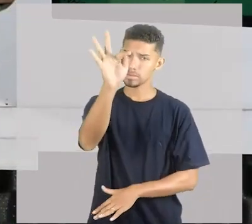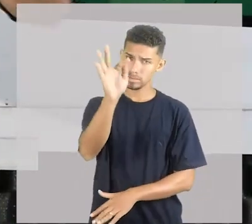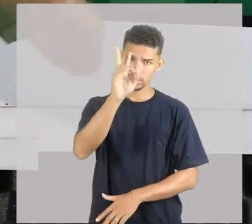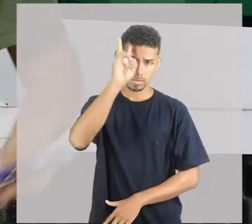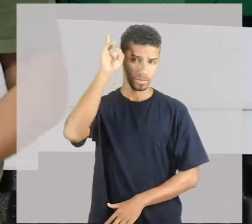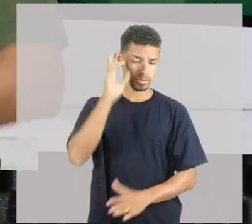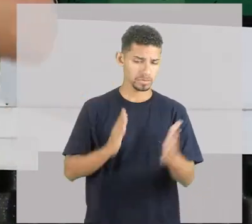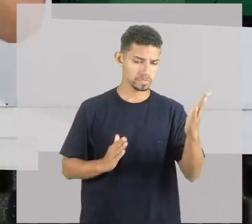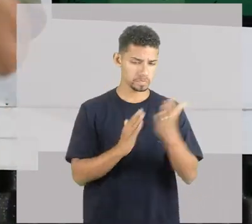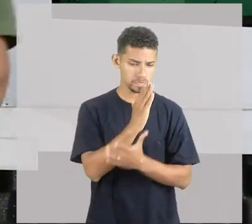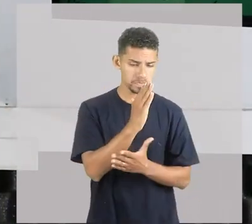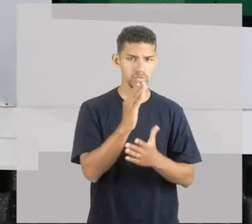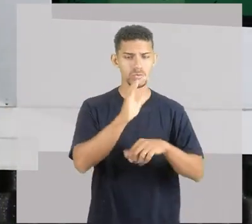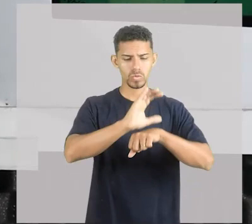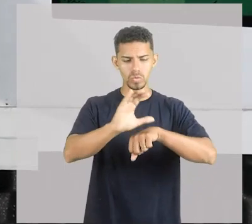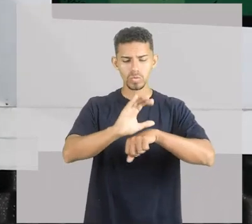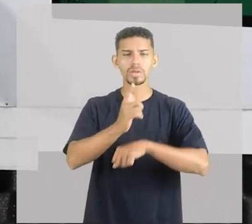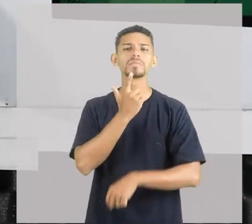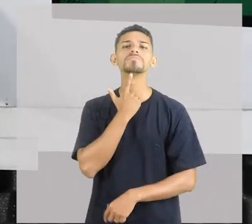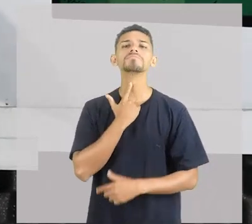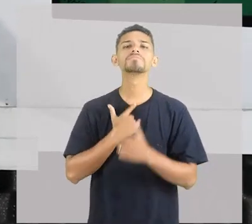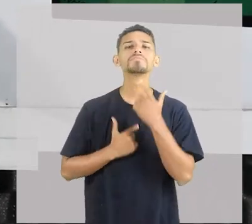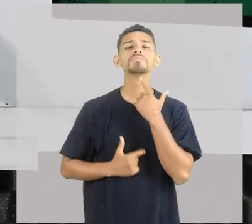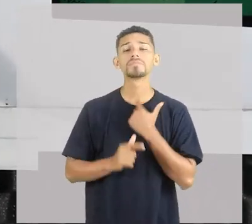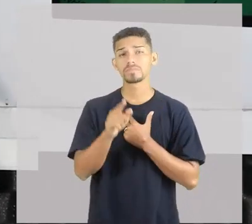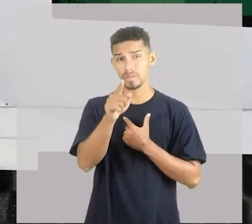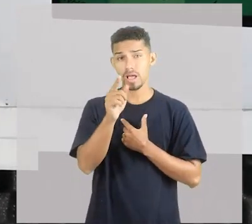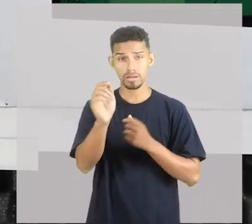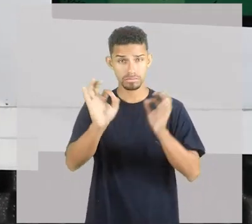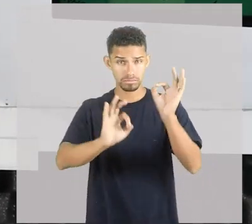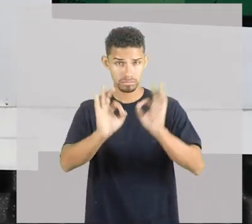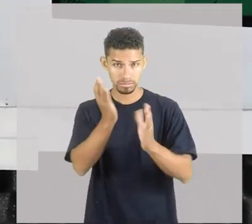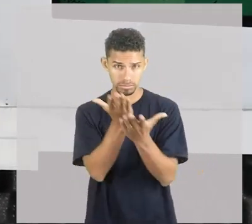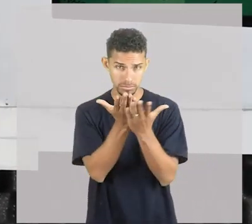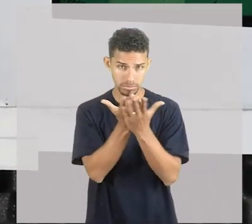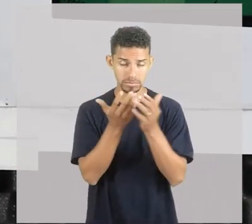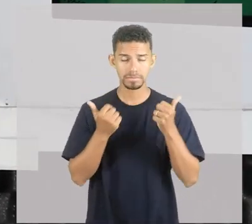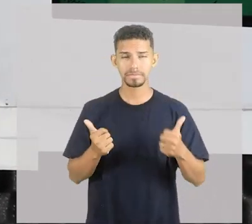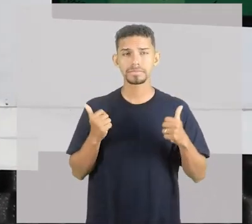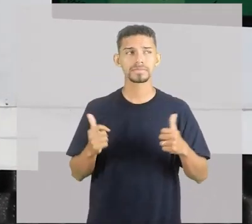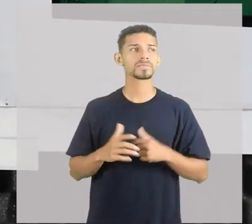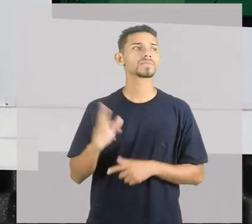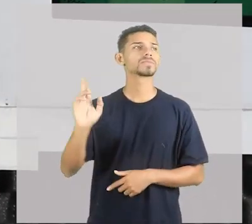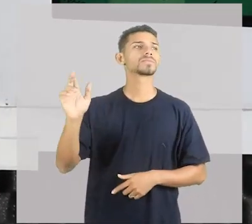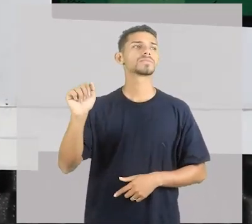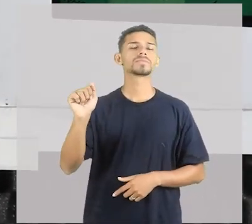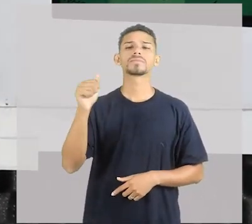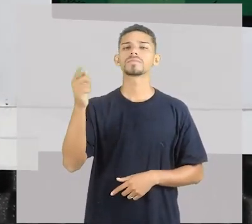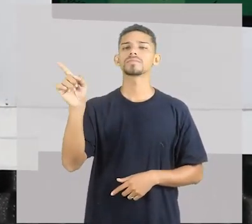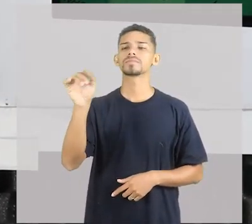para o curso que você quer, quando você estiver fazendo essa preparação. Ácidos